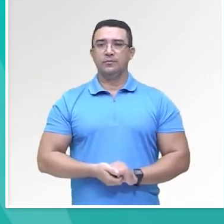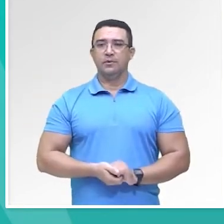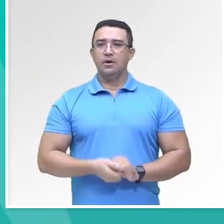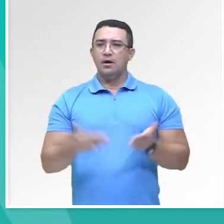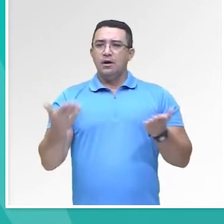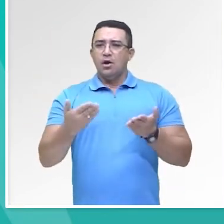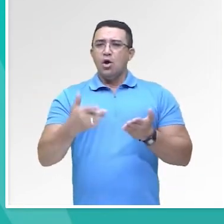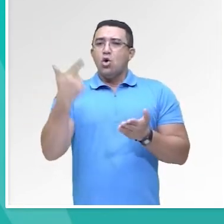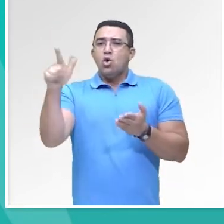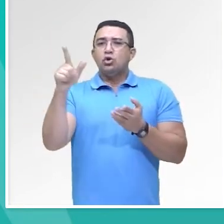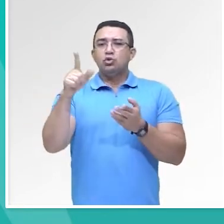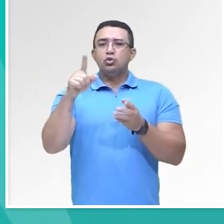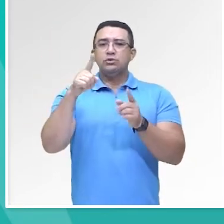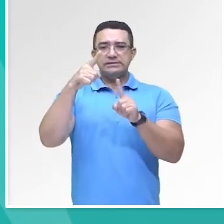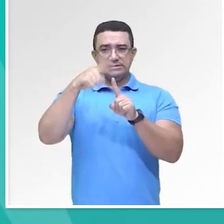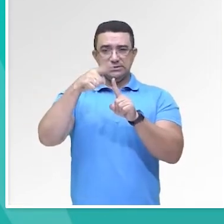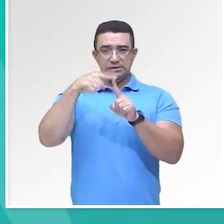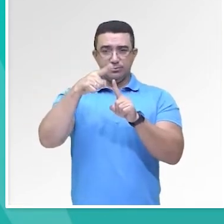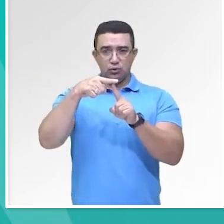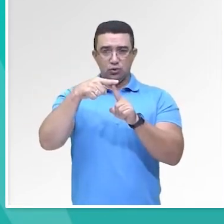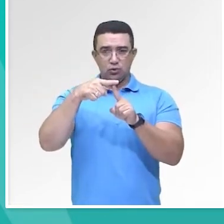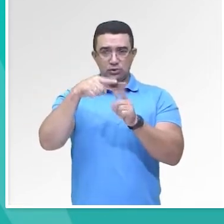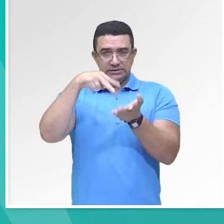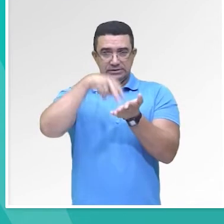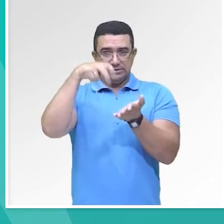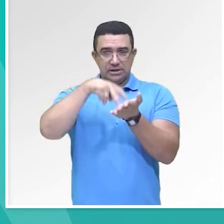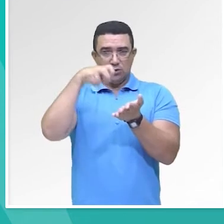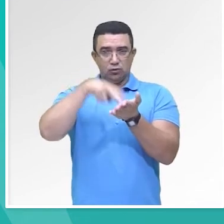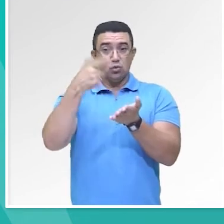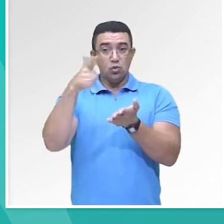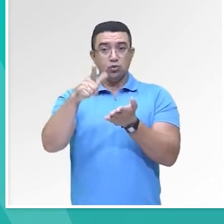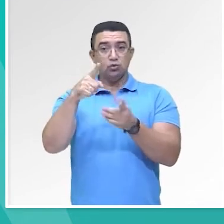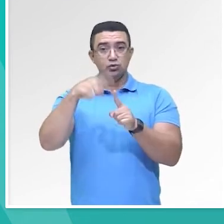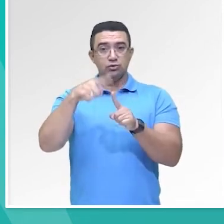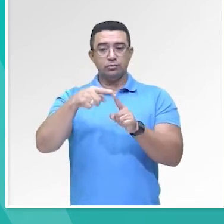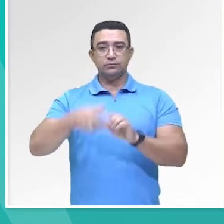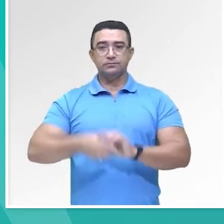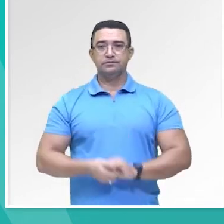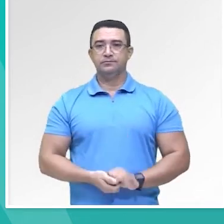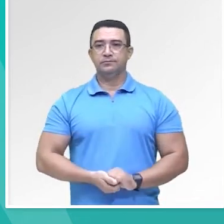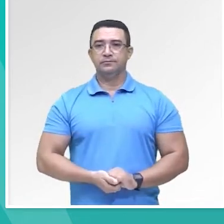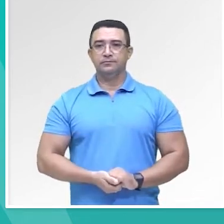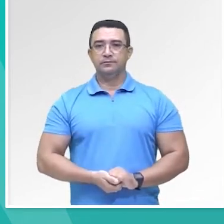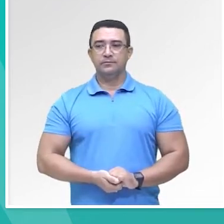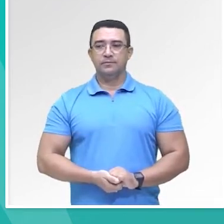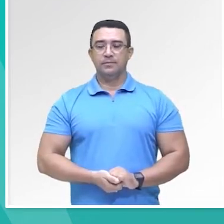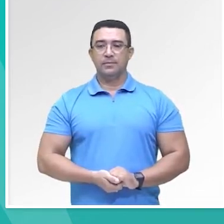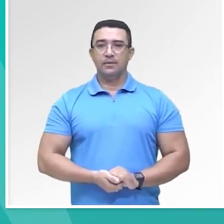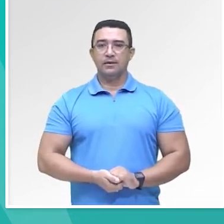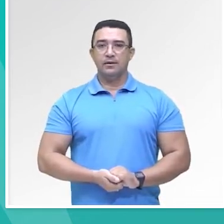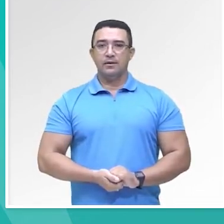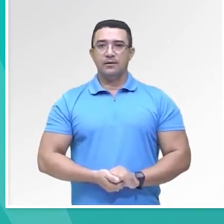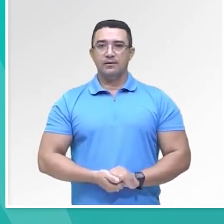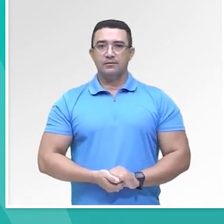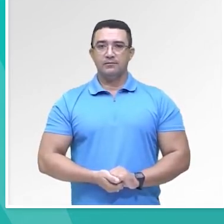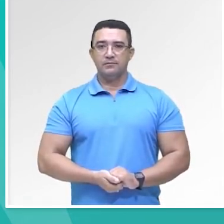muito interessante. Esse, diferente dos outros, ele exige um equipamento. Você precisa ter um